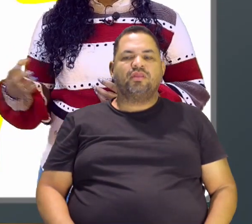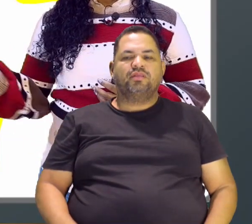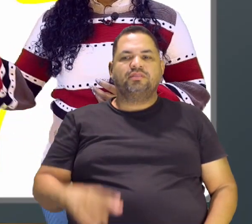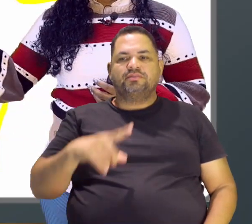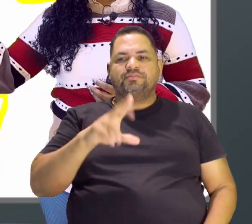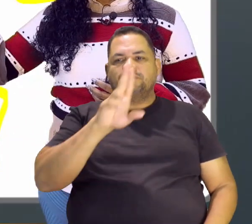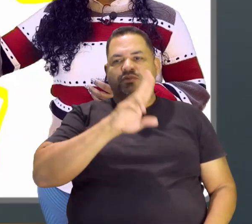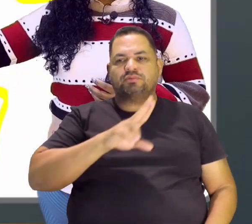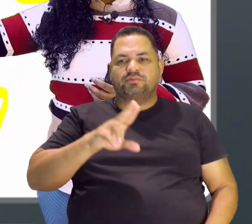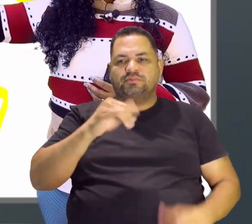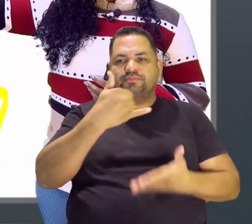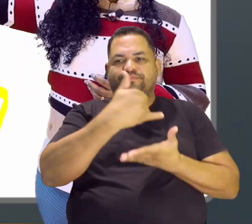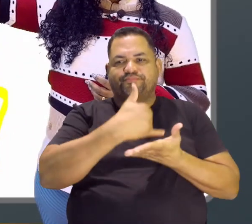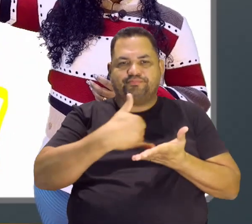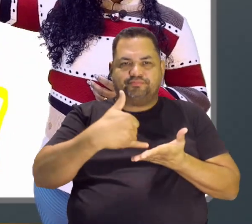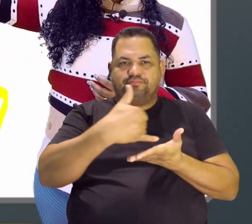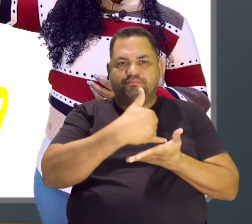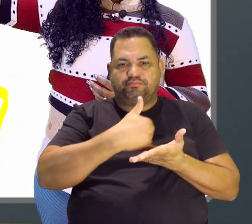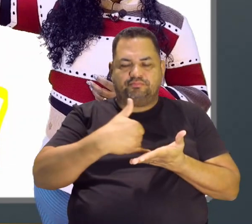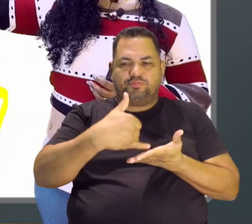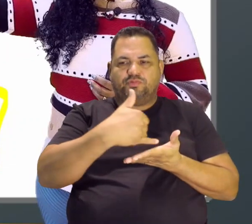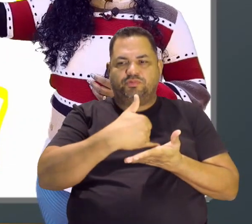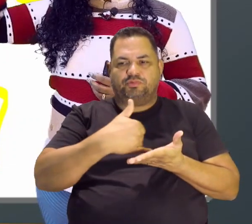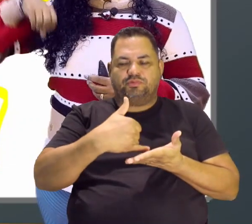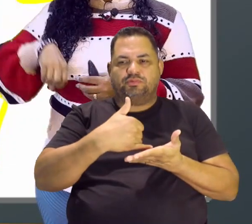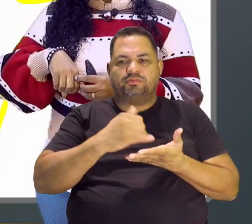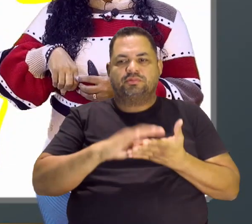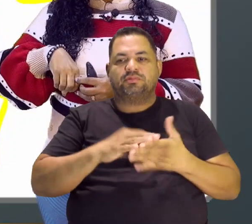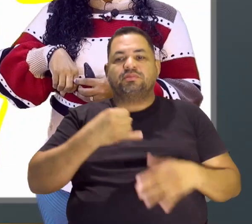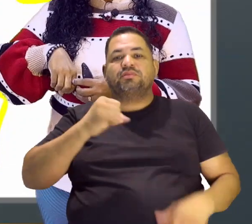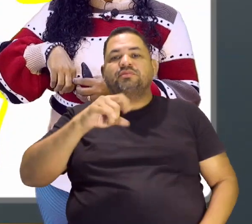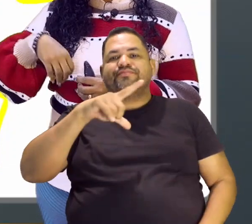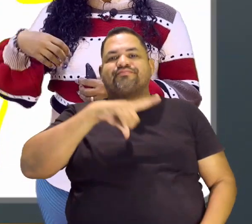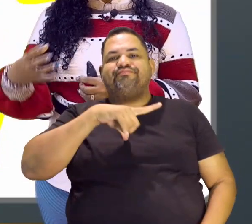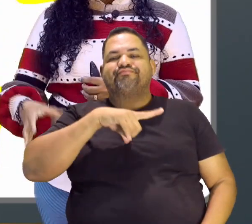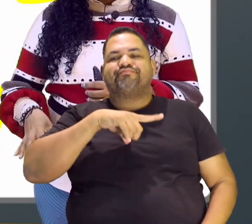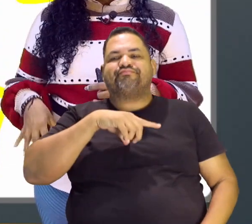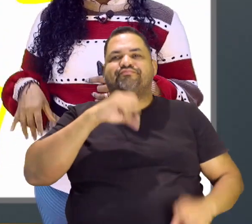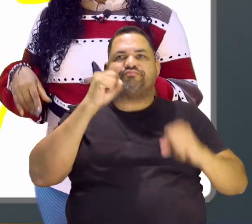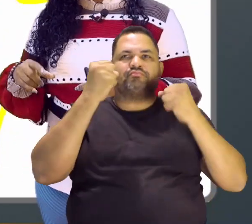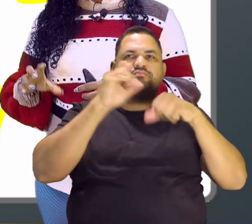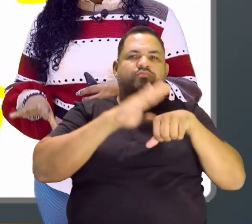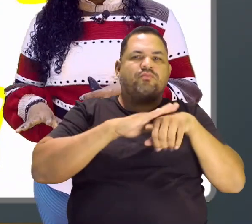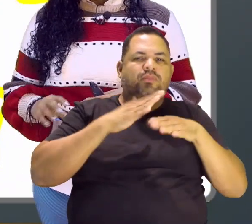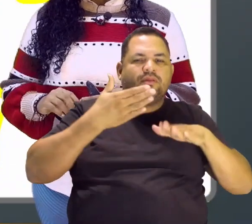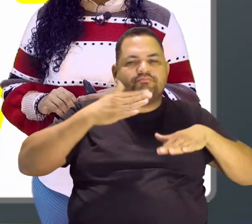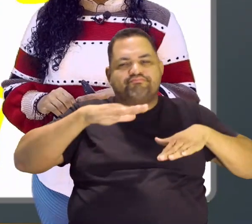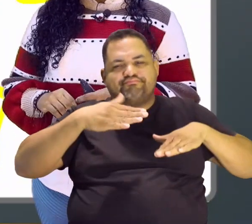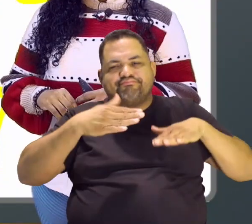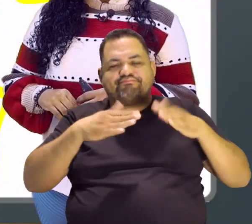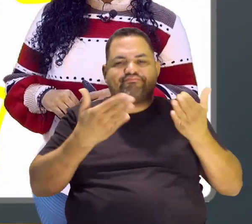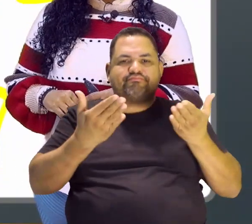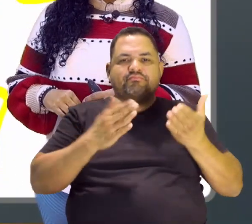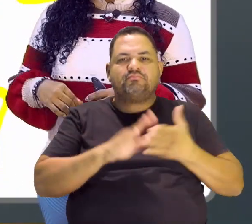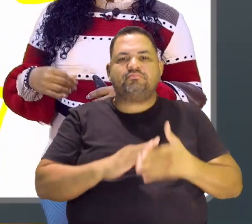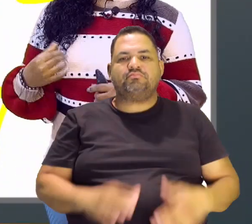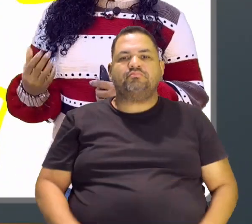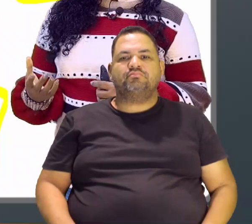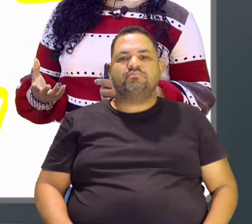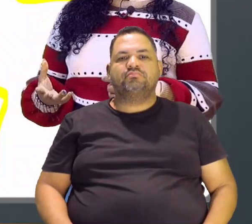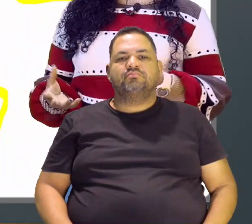na utilização dos lipídios, tá? Se eu estou numa atividade mais leve, mais moderada, aí